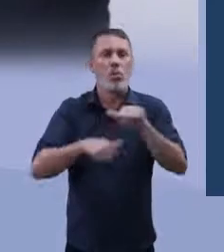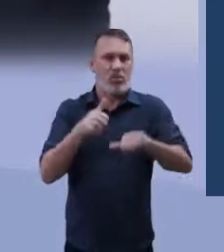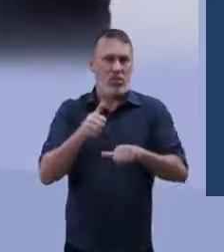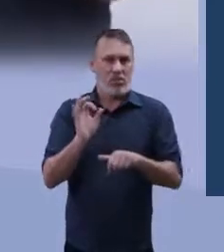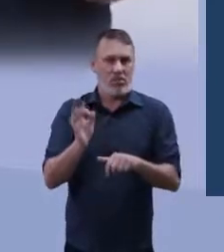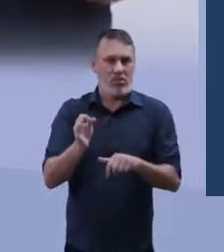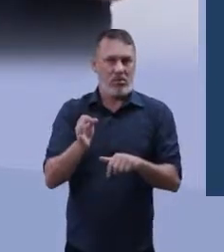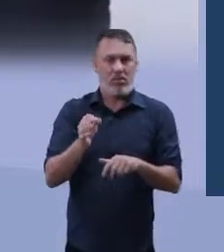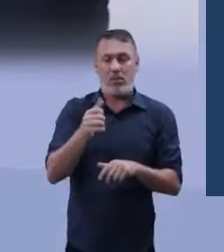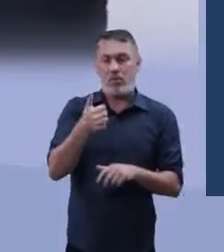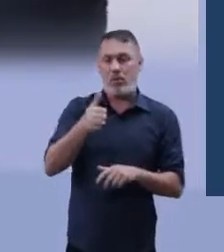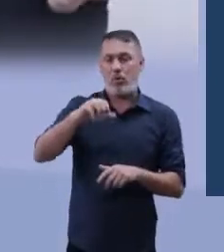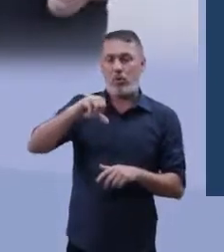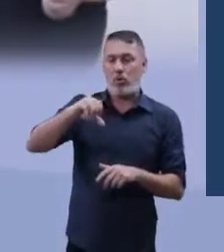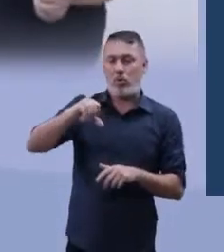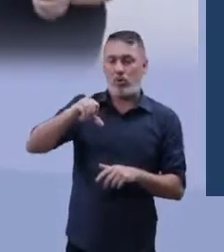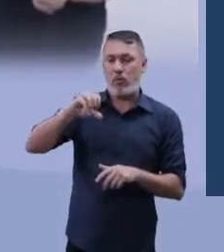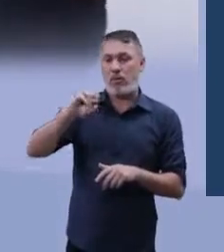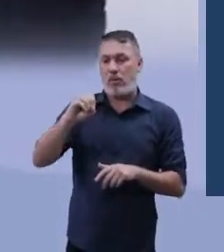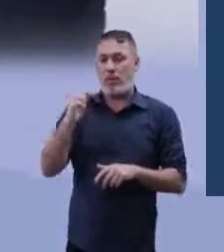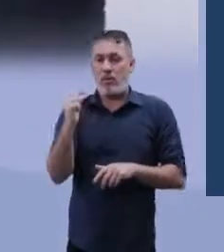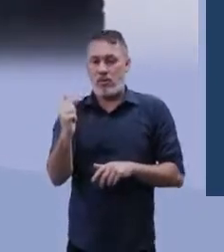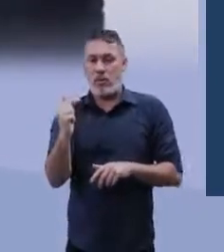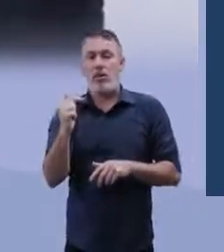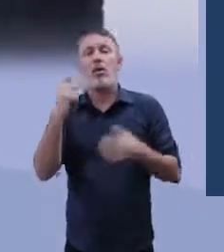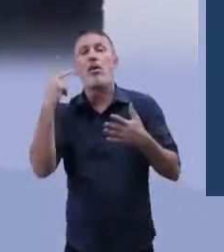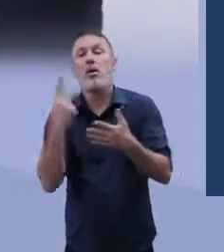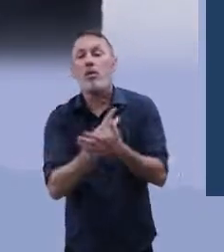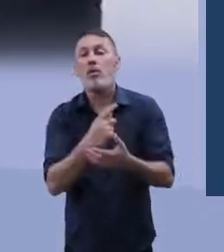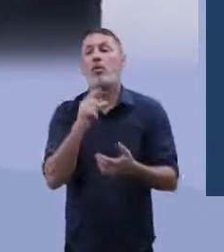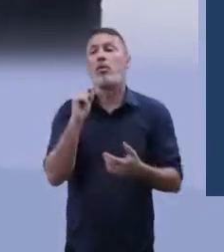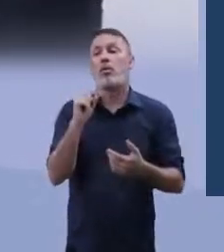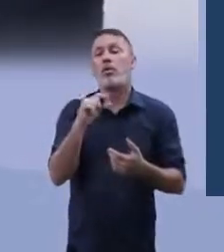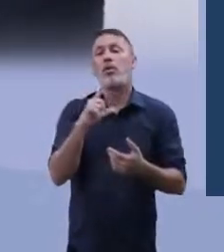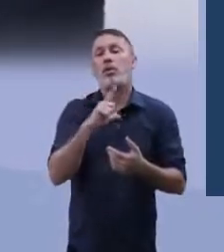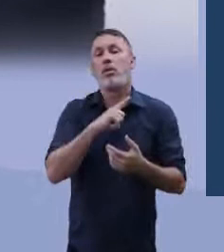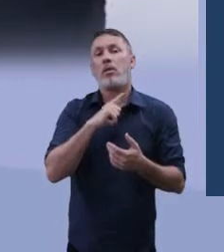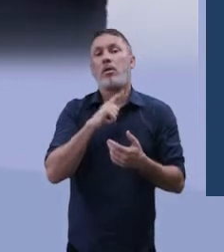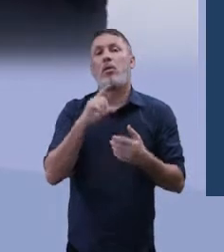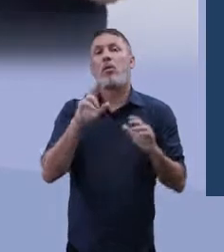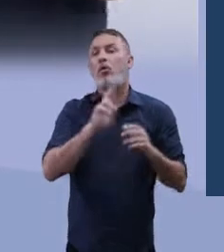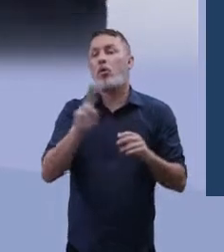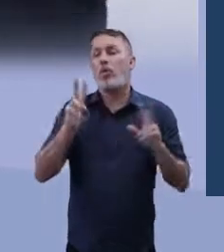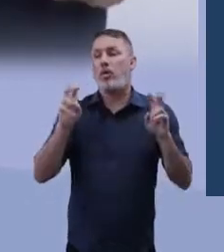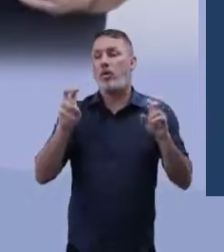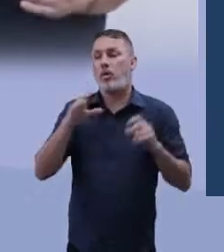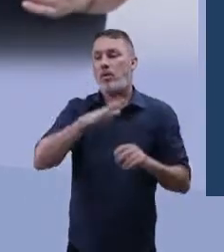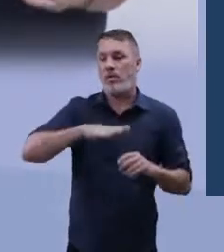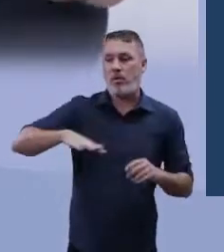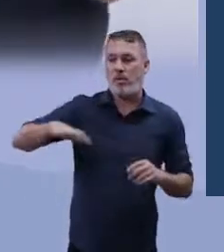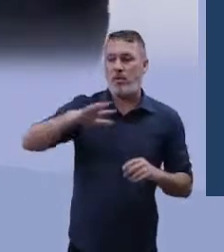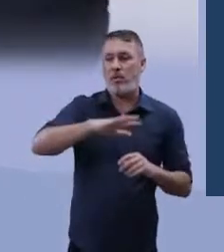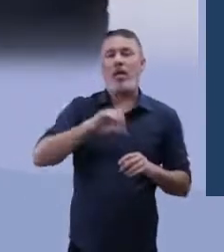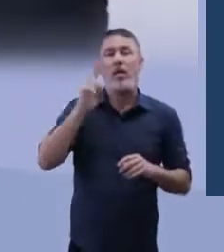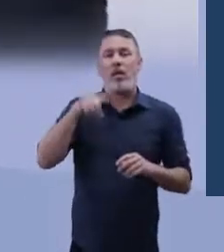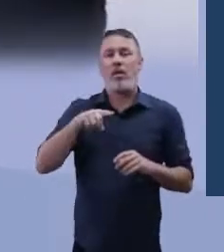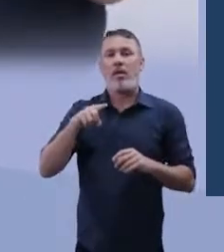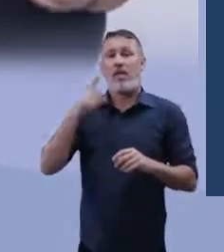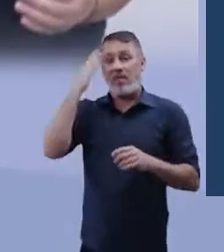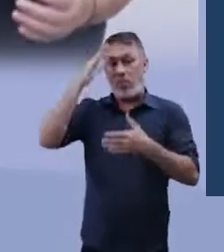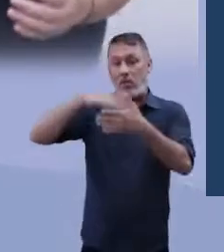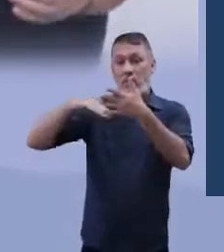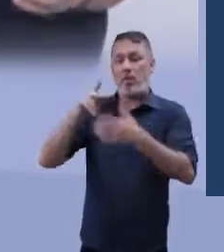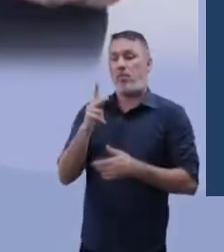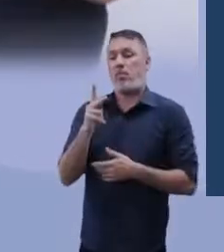de mudanças. Em 1907, nós veremos o aparecimento do cubismo. Pablo